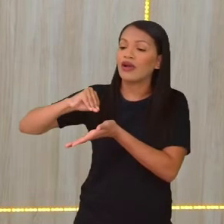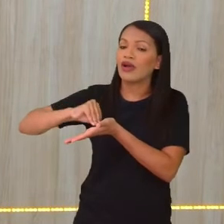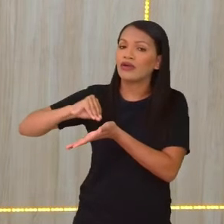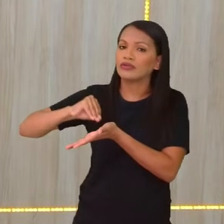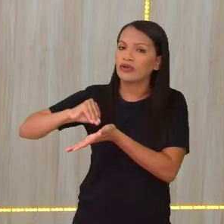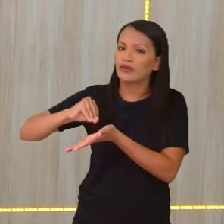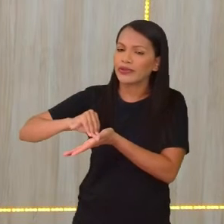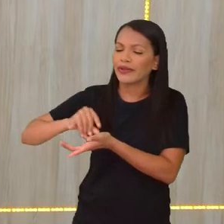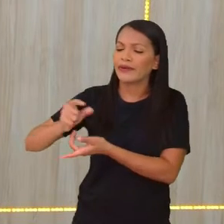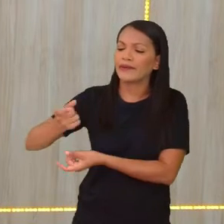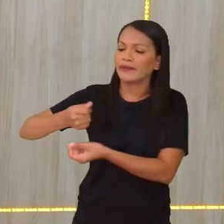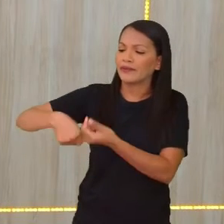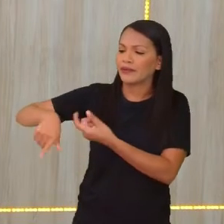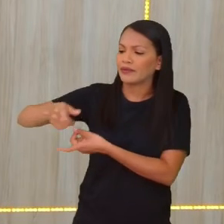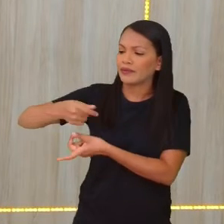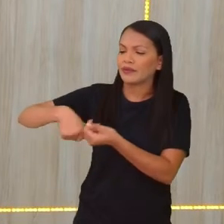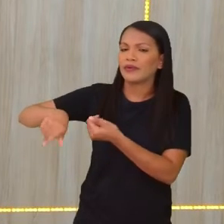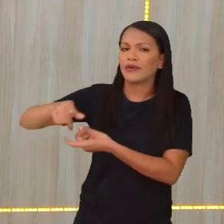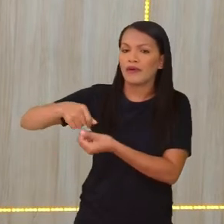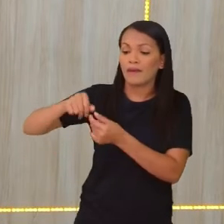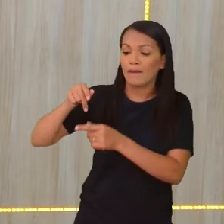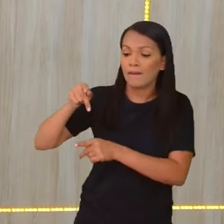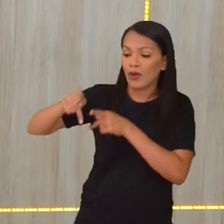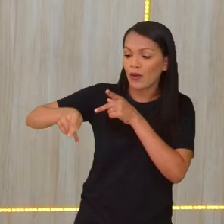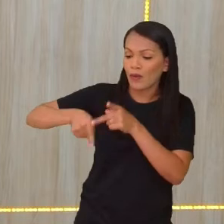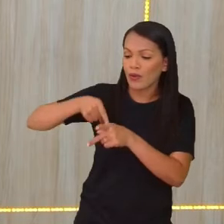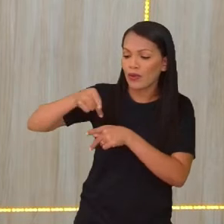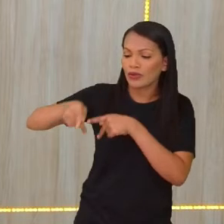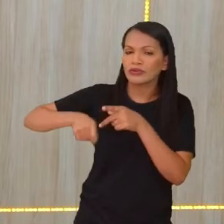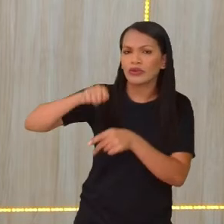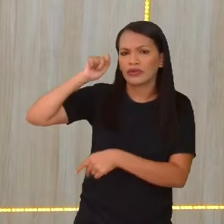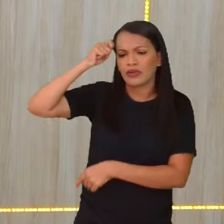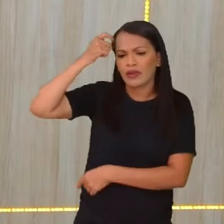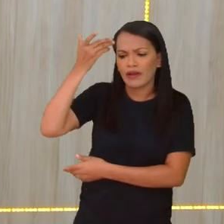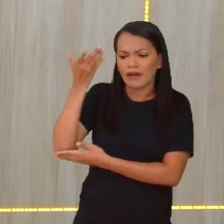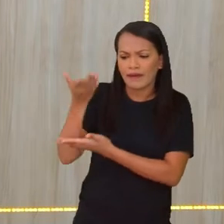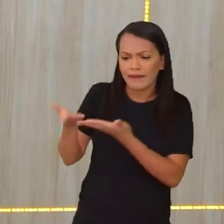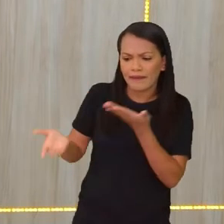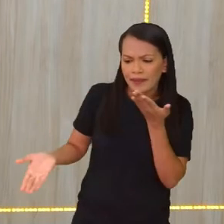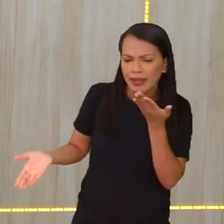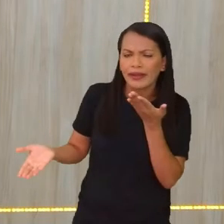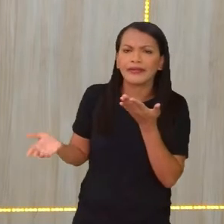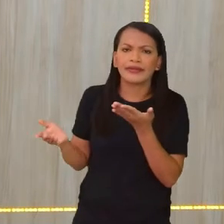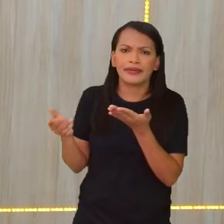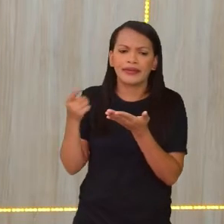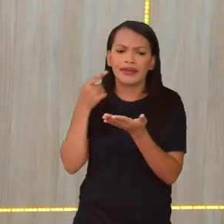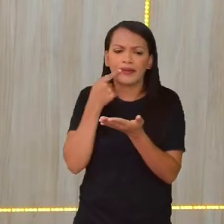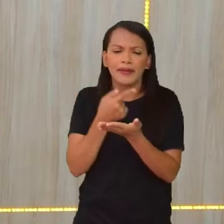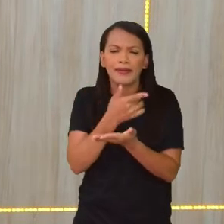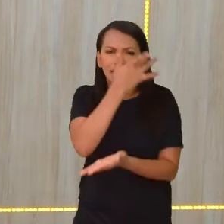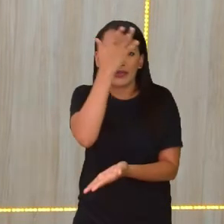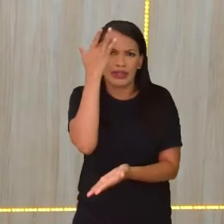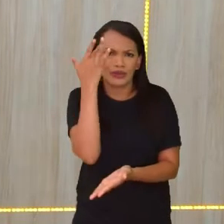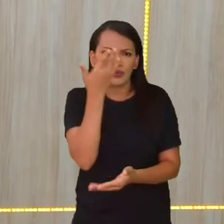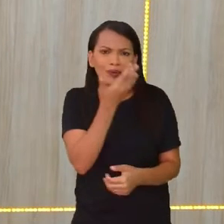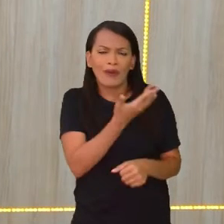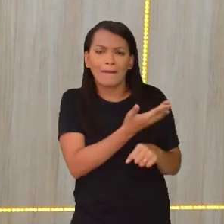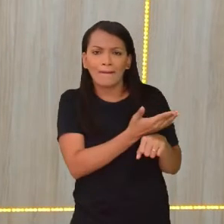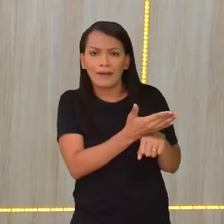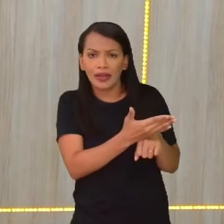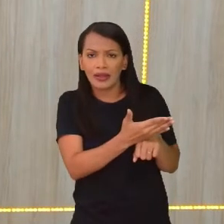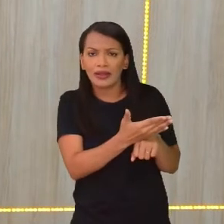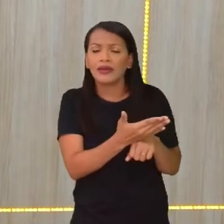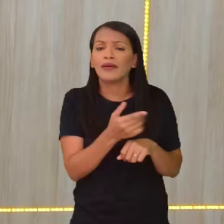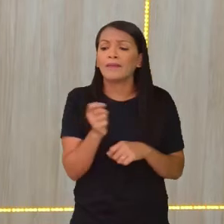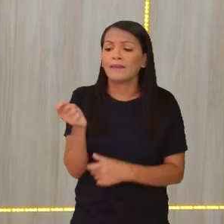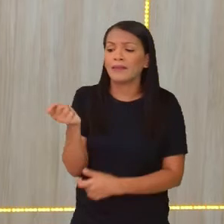desse capital, né, que a população negra perde em relação à população branca, né? Deixa de circular no